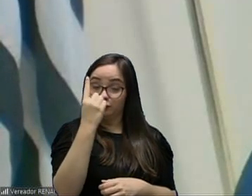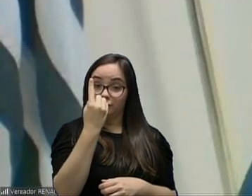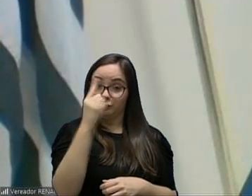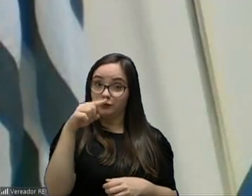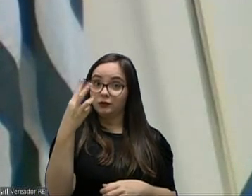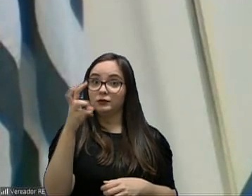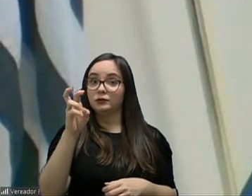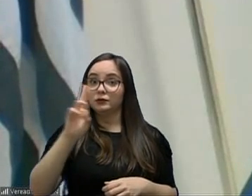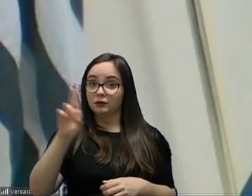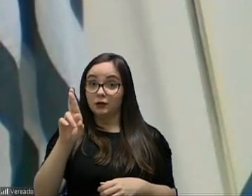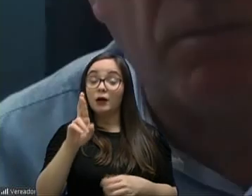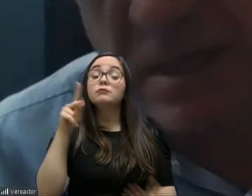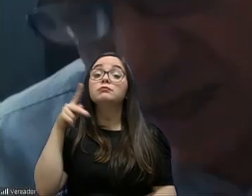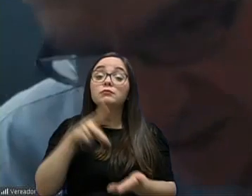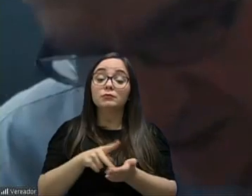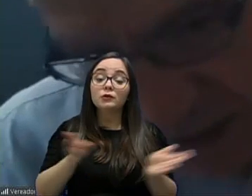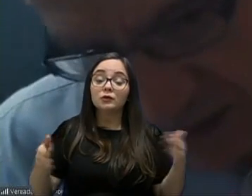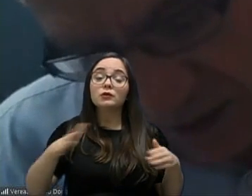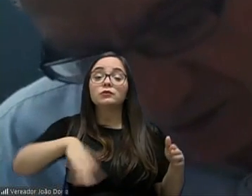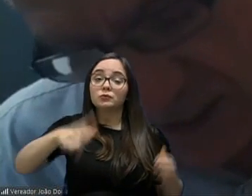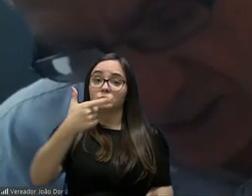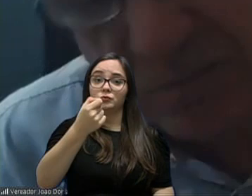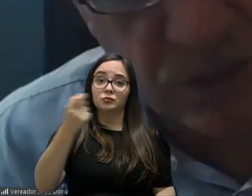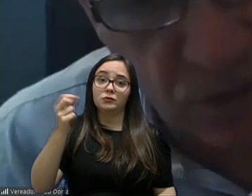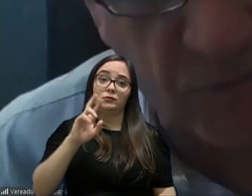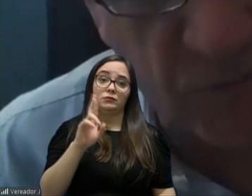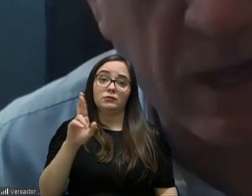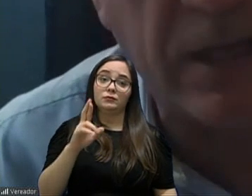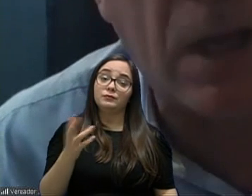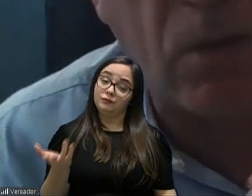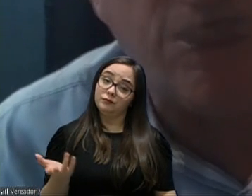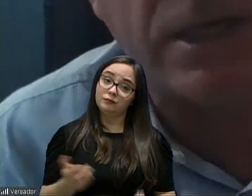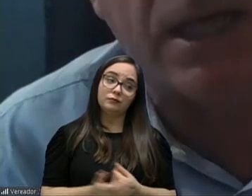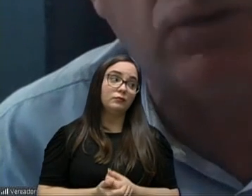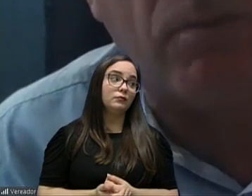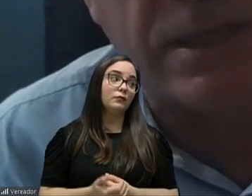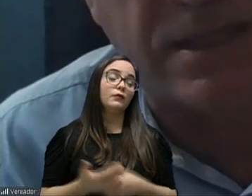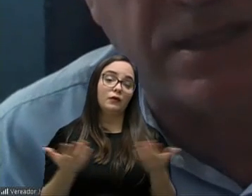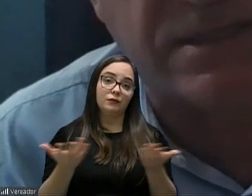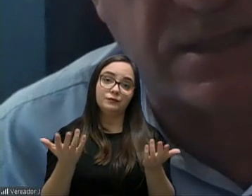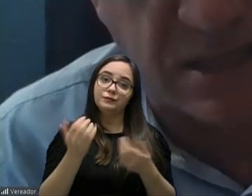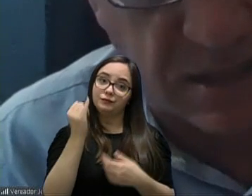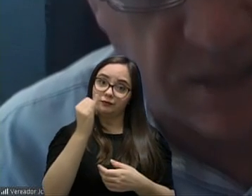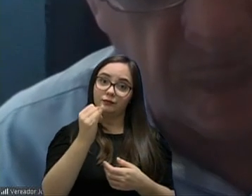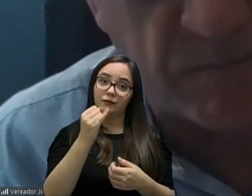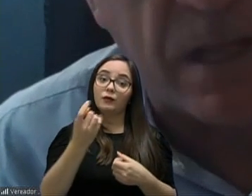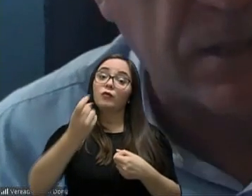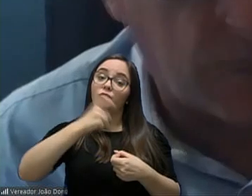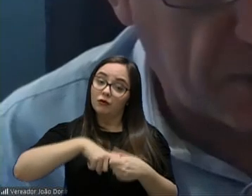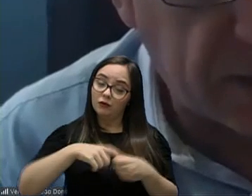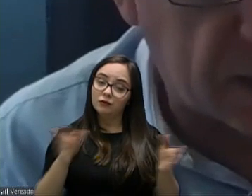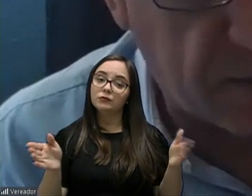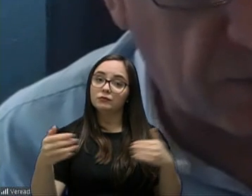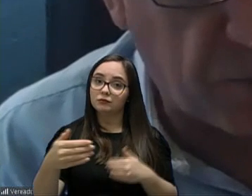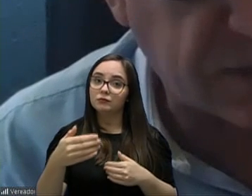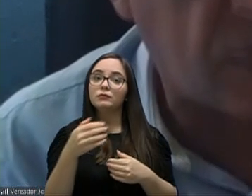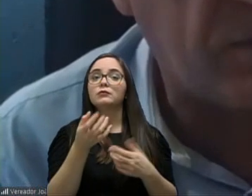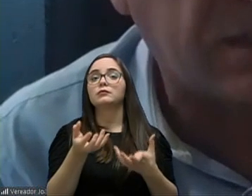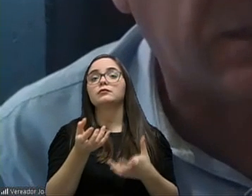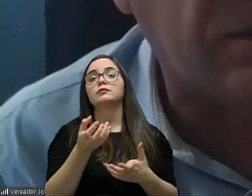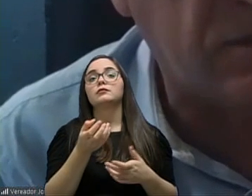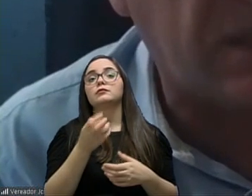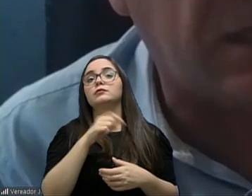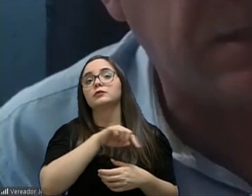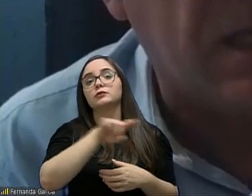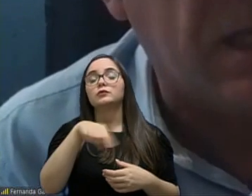R$200. Então, mas aí, por isso que estou falando agora da retomada dessa cesta, de uma maneira que possa